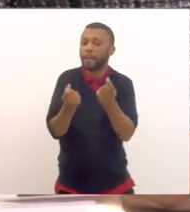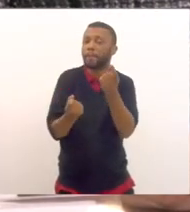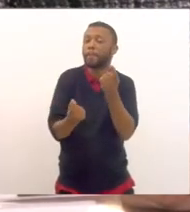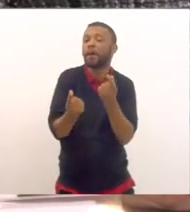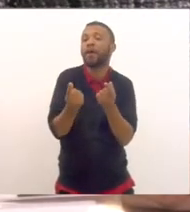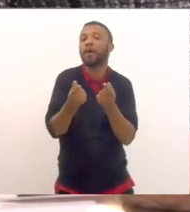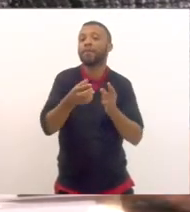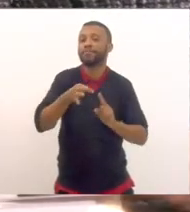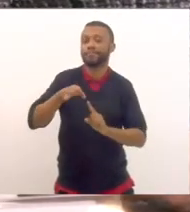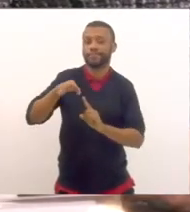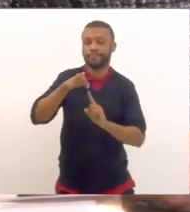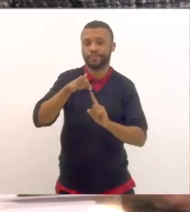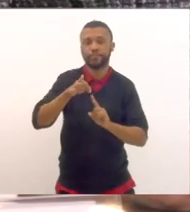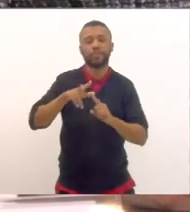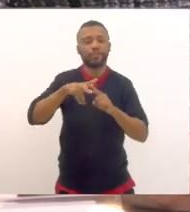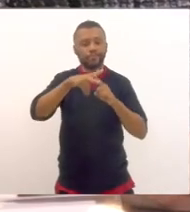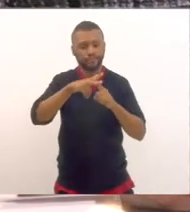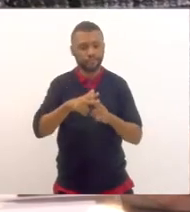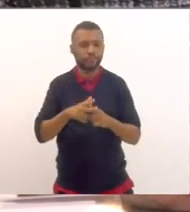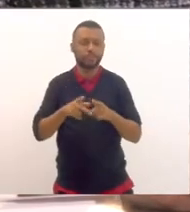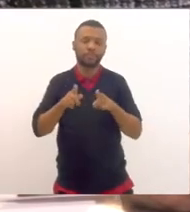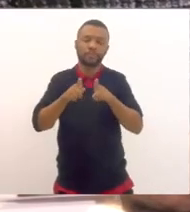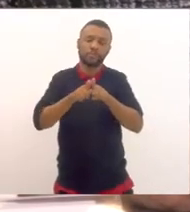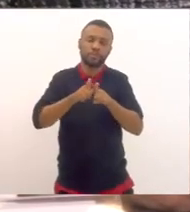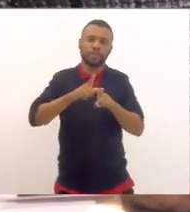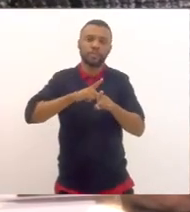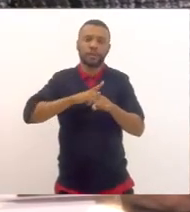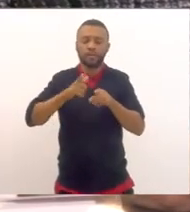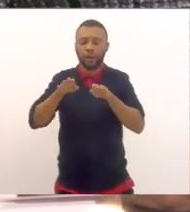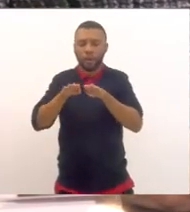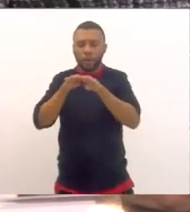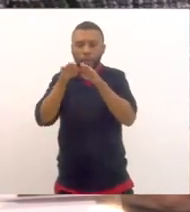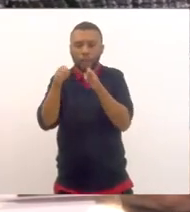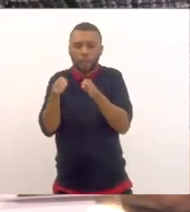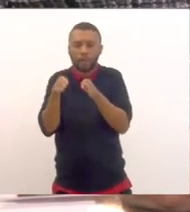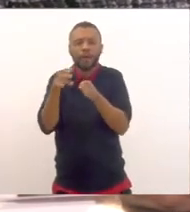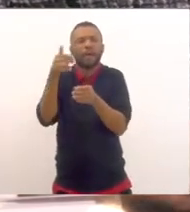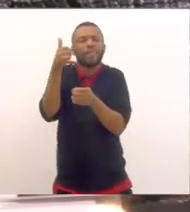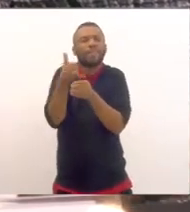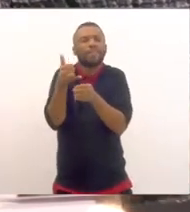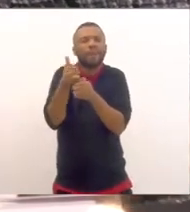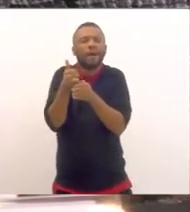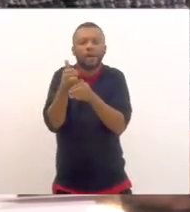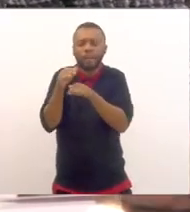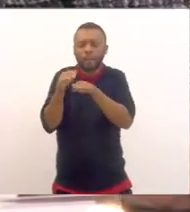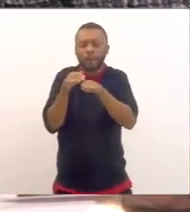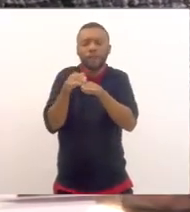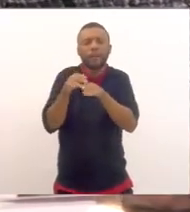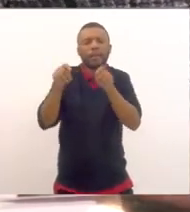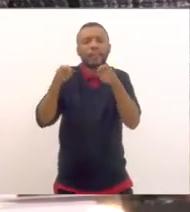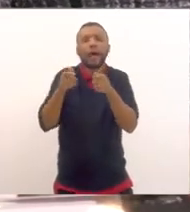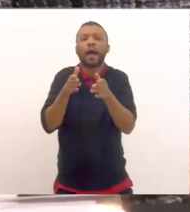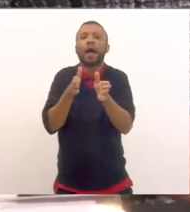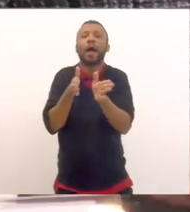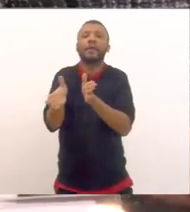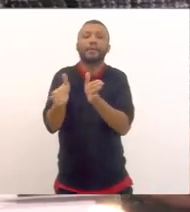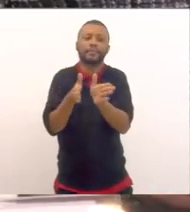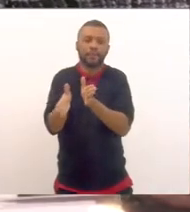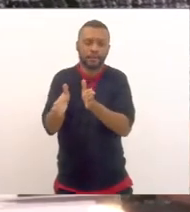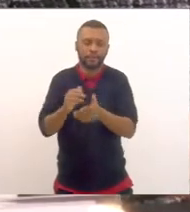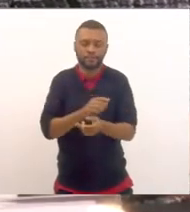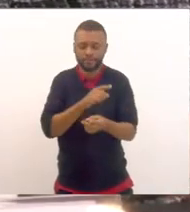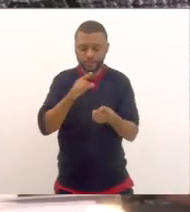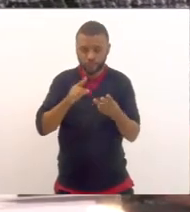foi feita até com colocação de uma platibanda para poder dar acessibilidade a